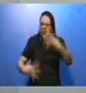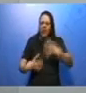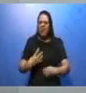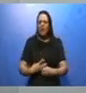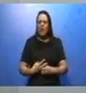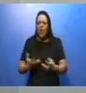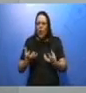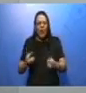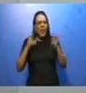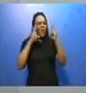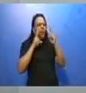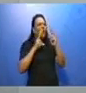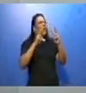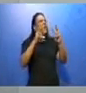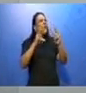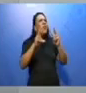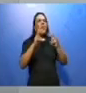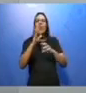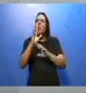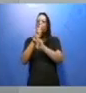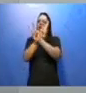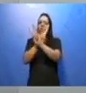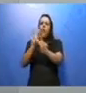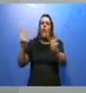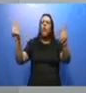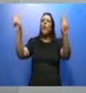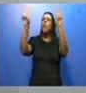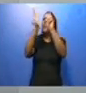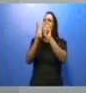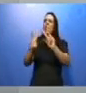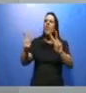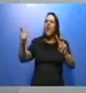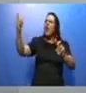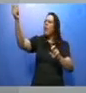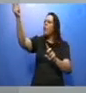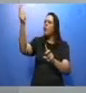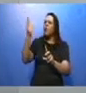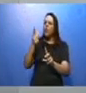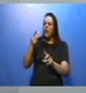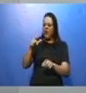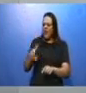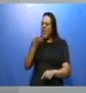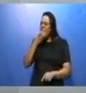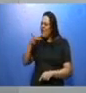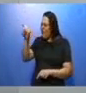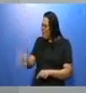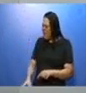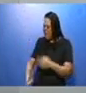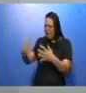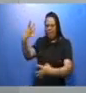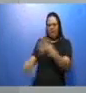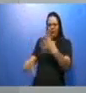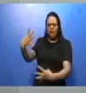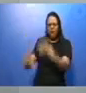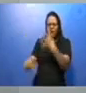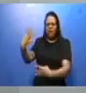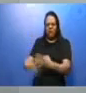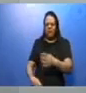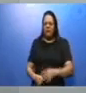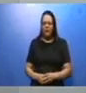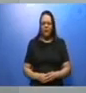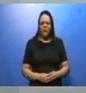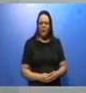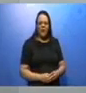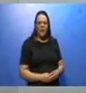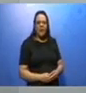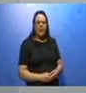ficar em silêncio, admirando aquele lugar? E o menino estava ali atrapalhando. Olha, está cheio de turistas ali, olha lá um monte de turista,